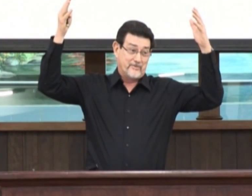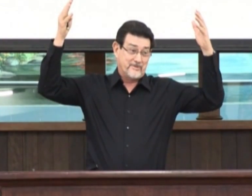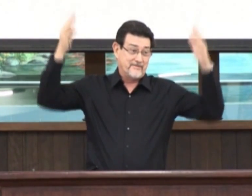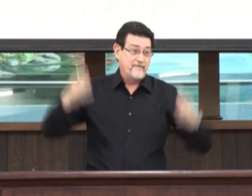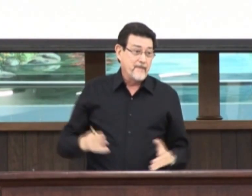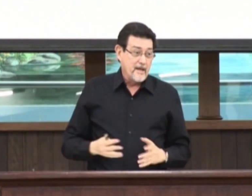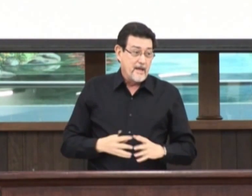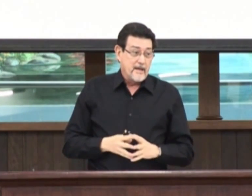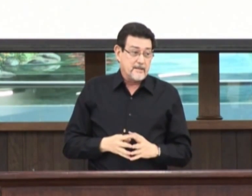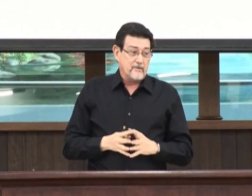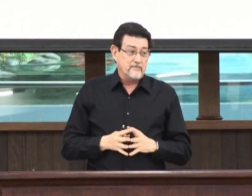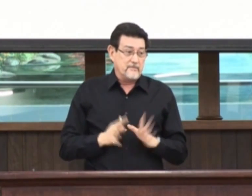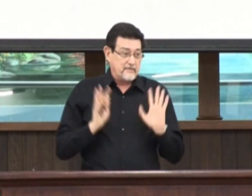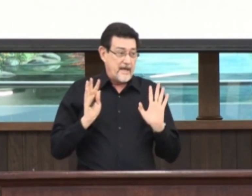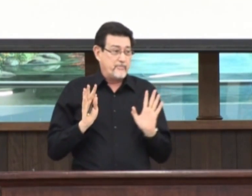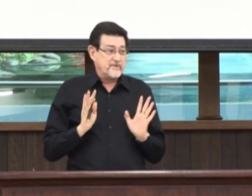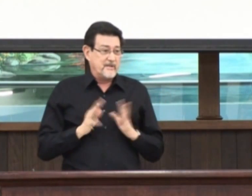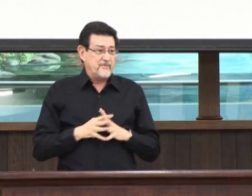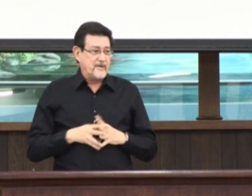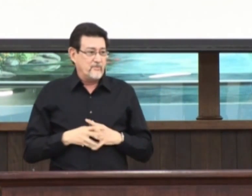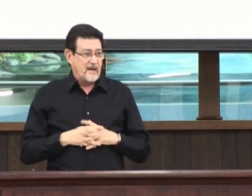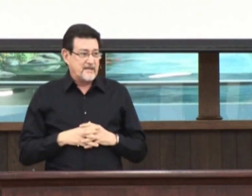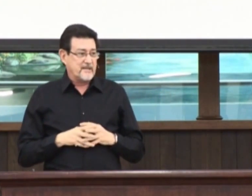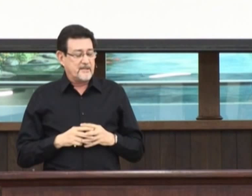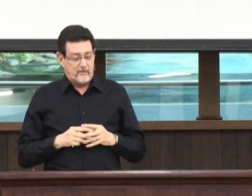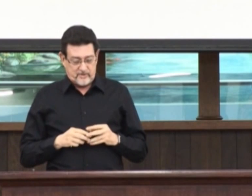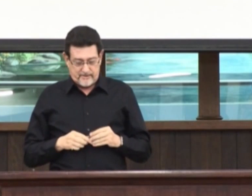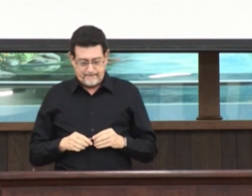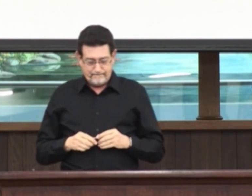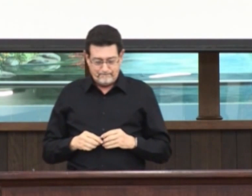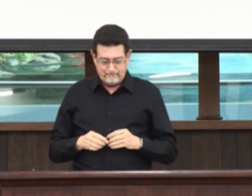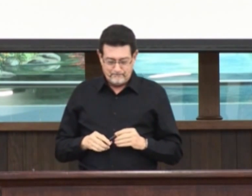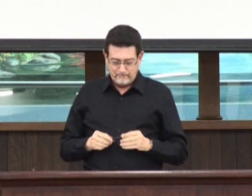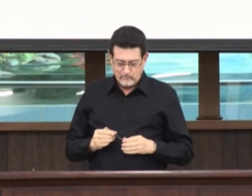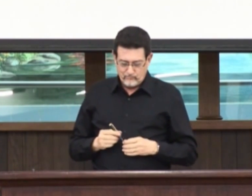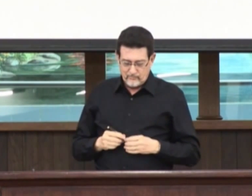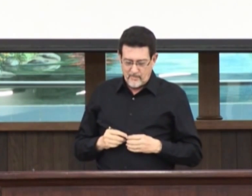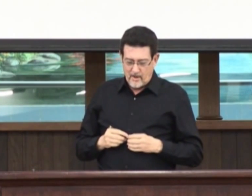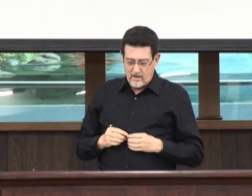meu Deus. Então, é possível que não haja ateus.